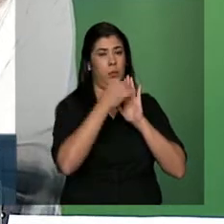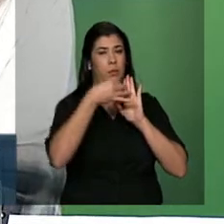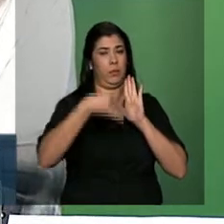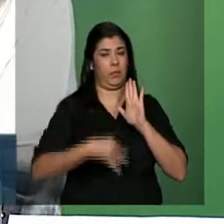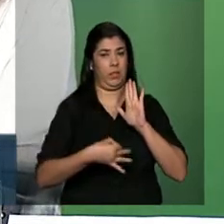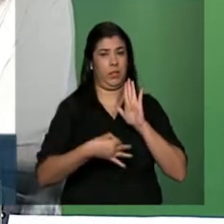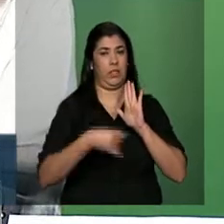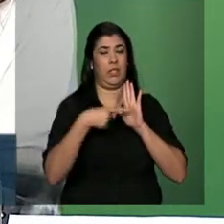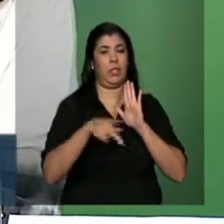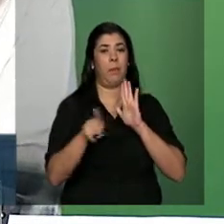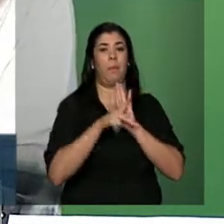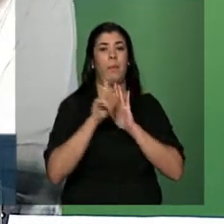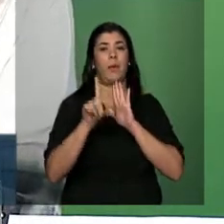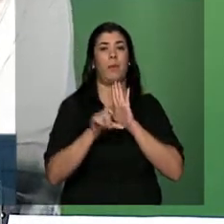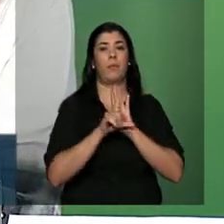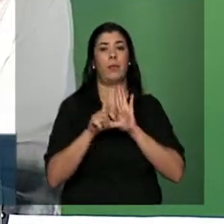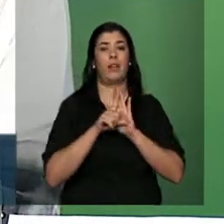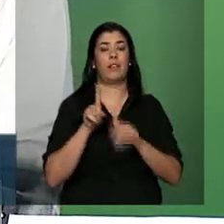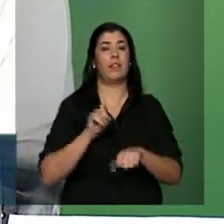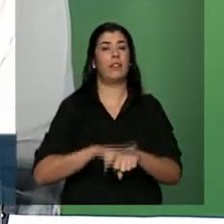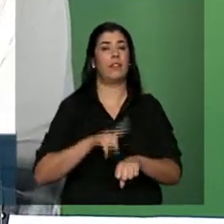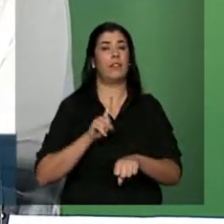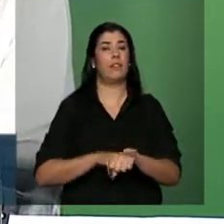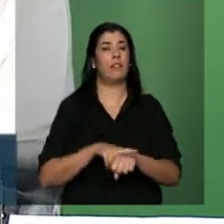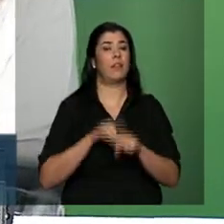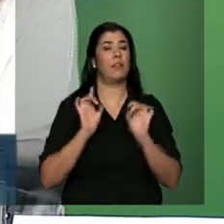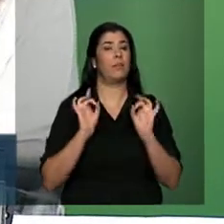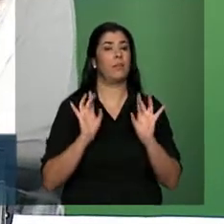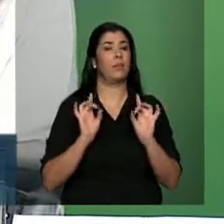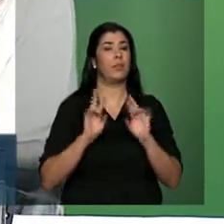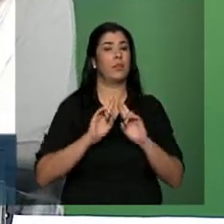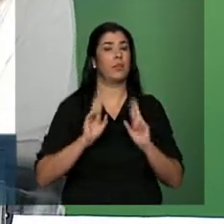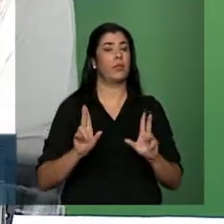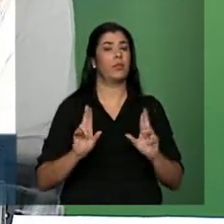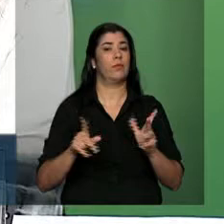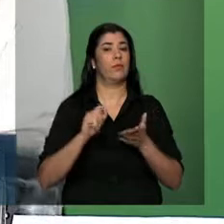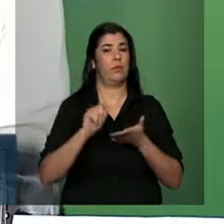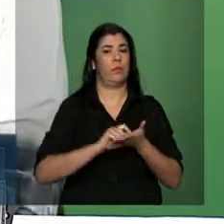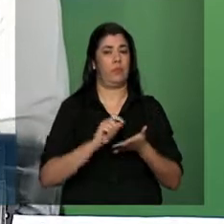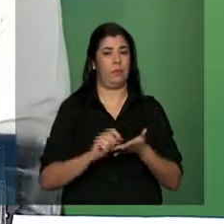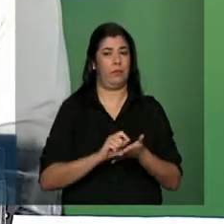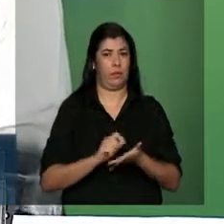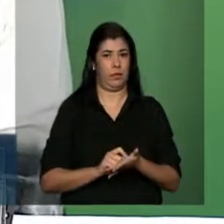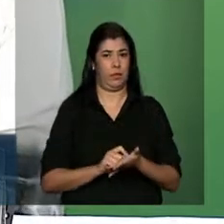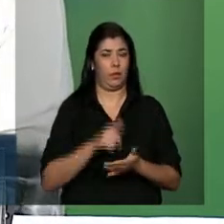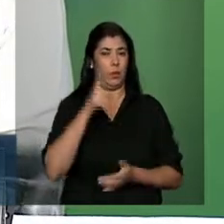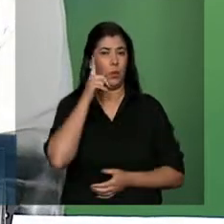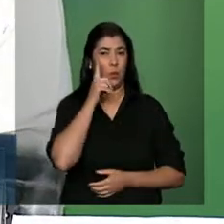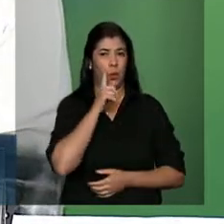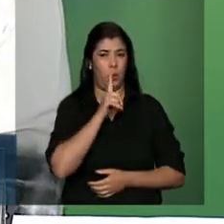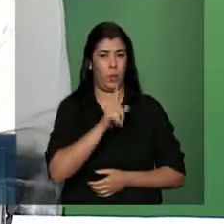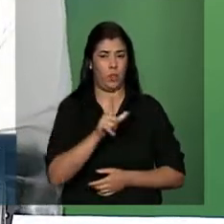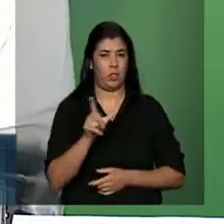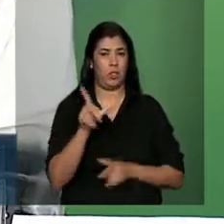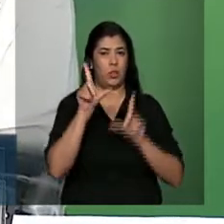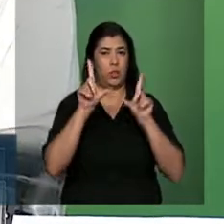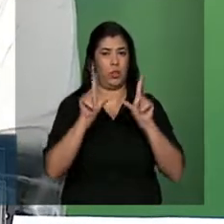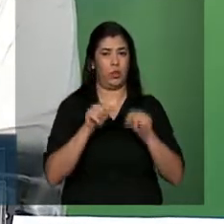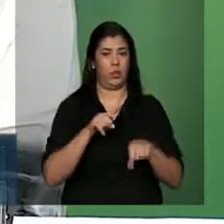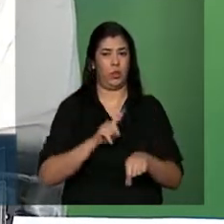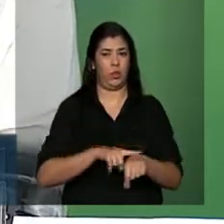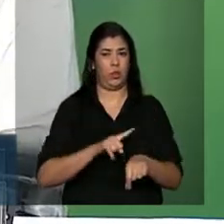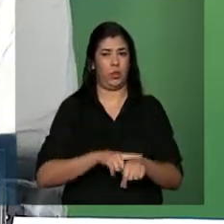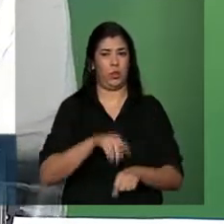a própria lei determina prazos específicos para o registro, que nós conseguimos economizar para 8 meses.